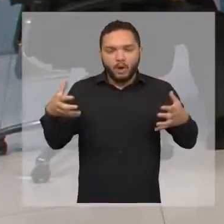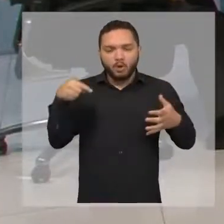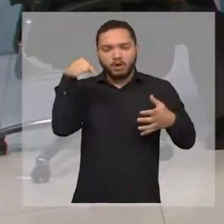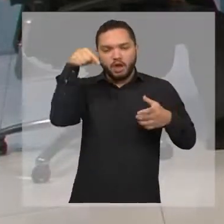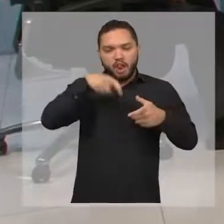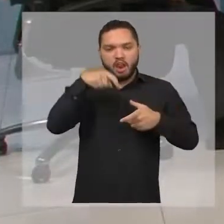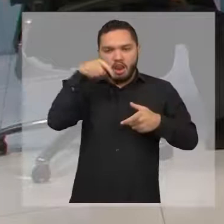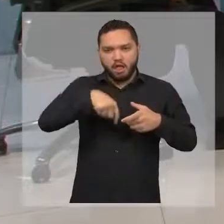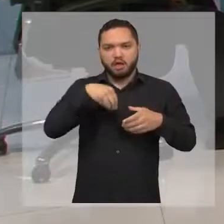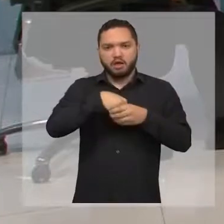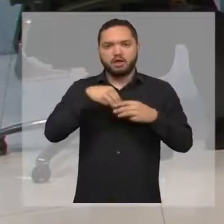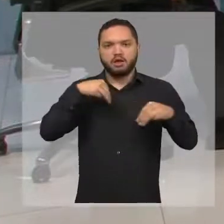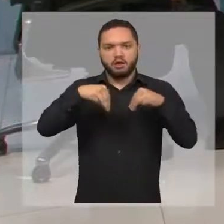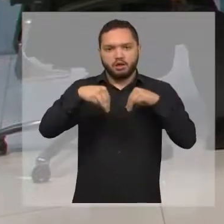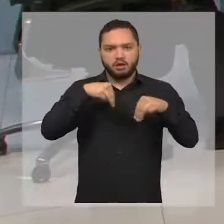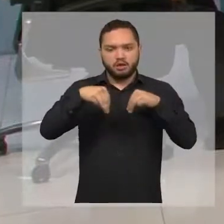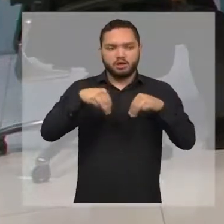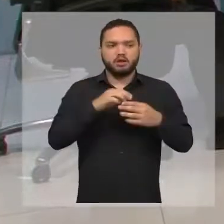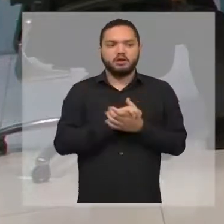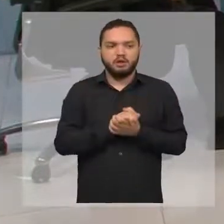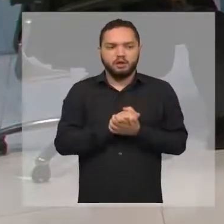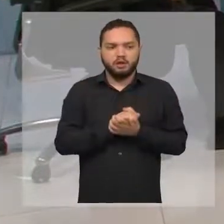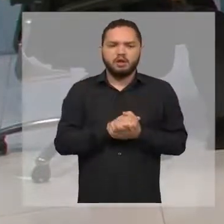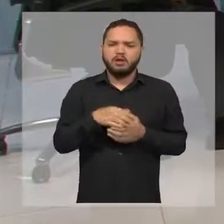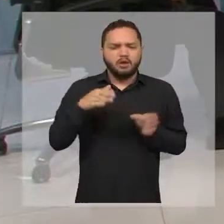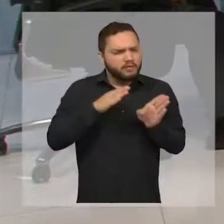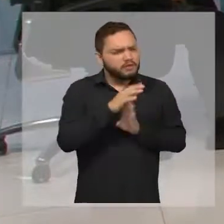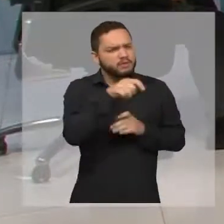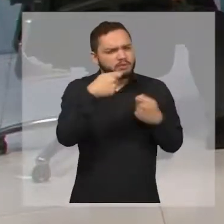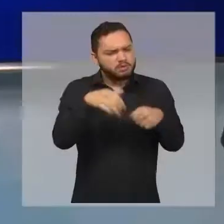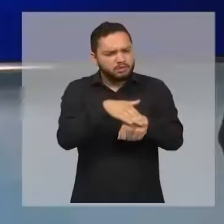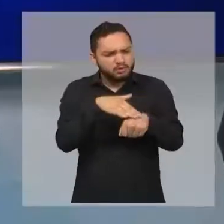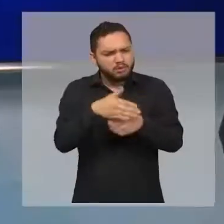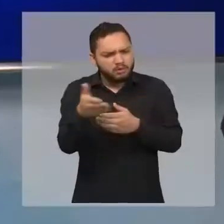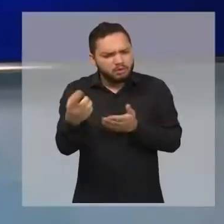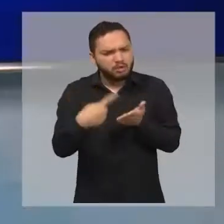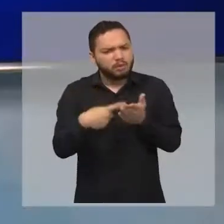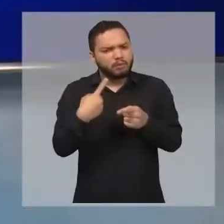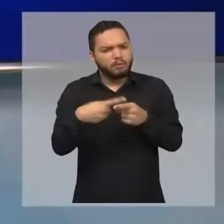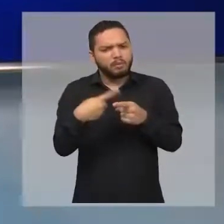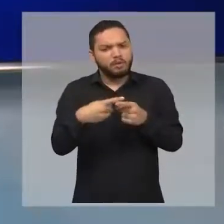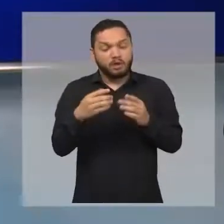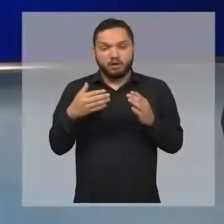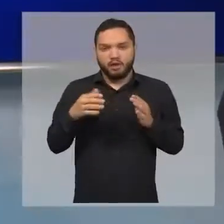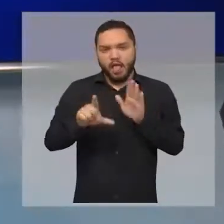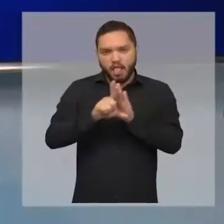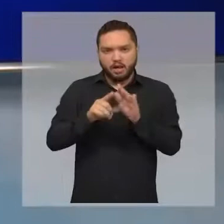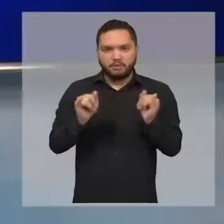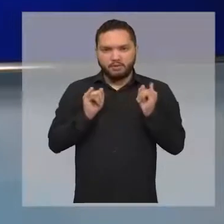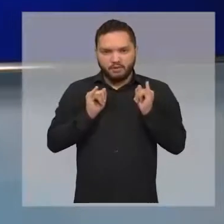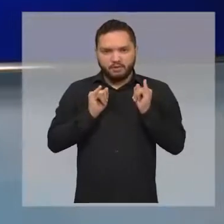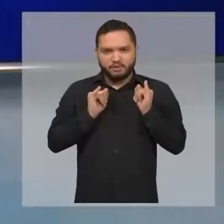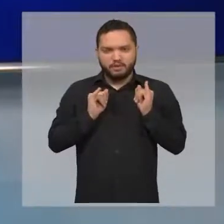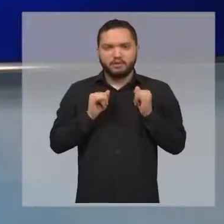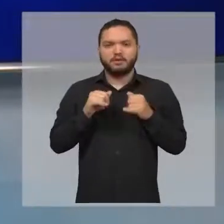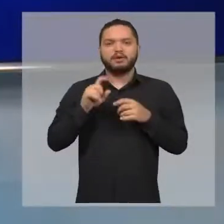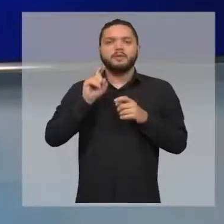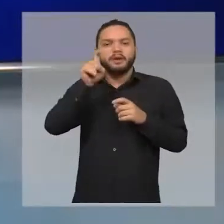disseram a ele: não, presidente, o senhor tem que dialogar, o senhor tem que conversar, porque a reforma da Previdência, a reforma da tributária,